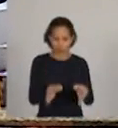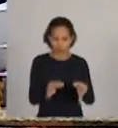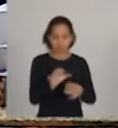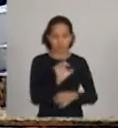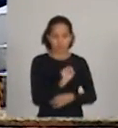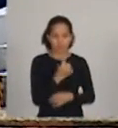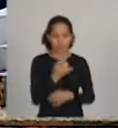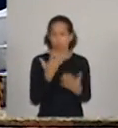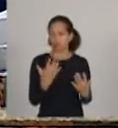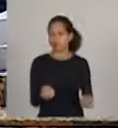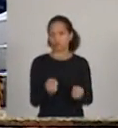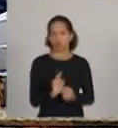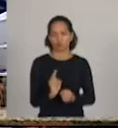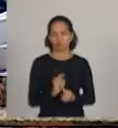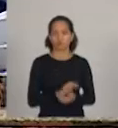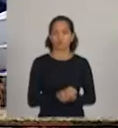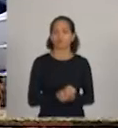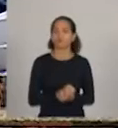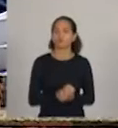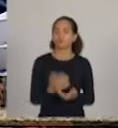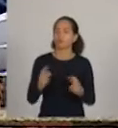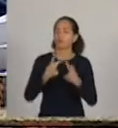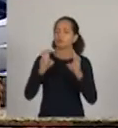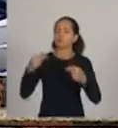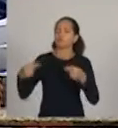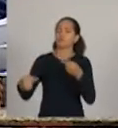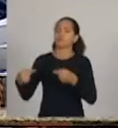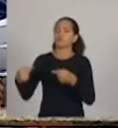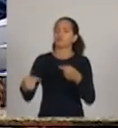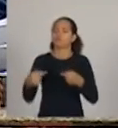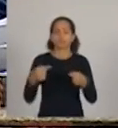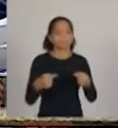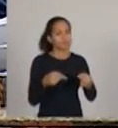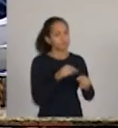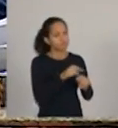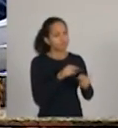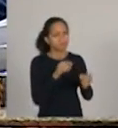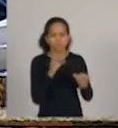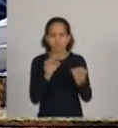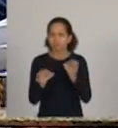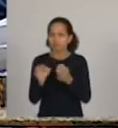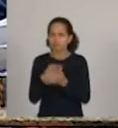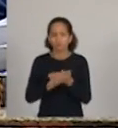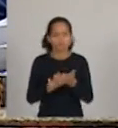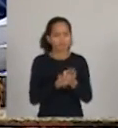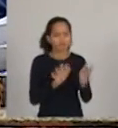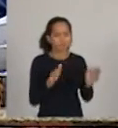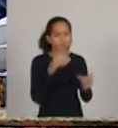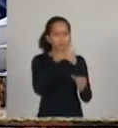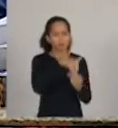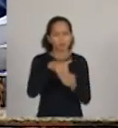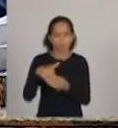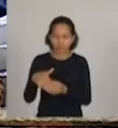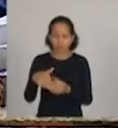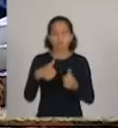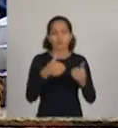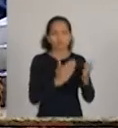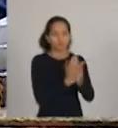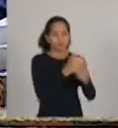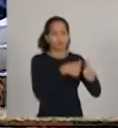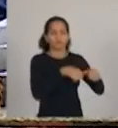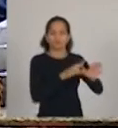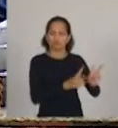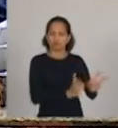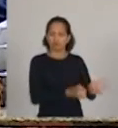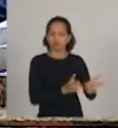de Justiça. Nesse momento, eu coloco a matéria em discussão. Não havendo quem queira discutir, em votação. Os deputados que aprovam permaneçam